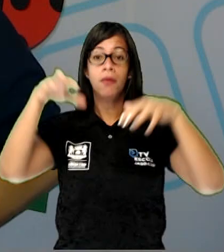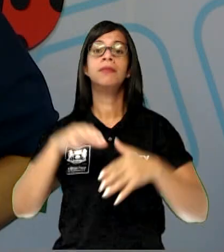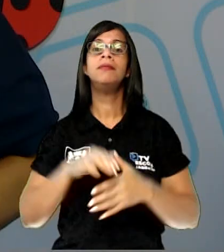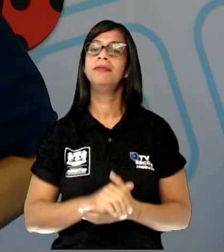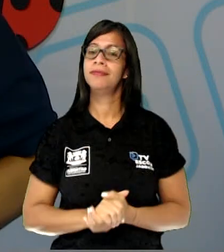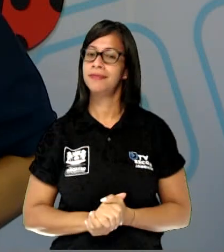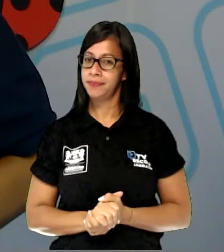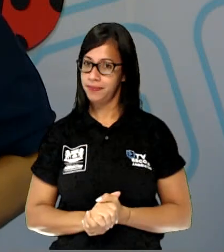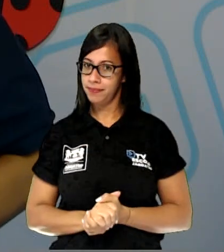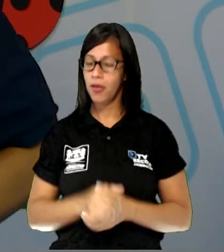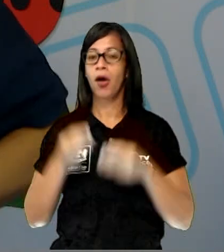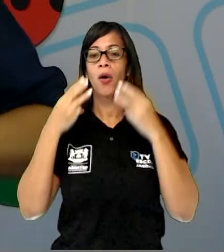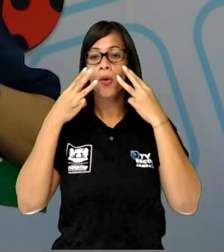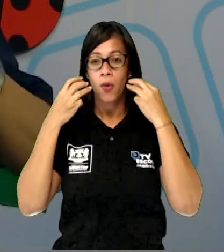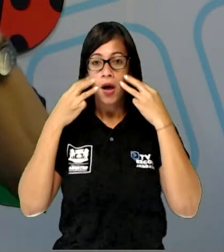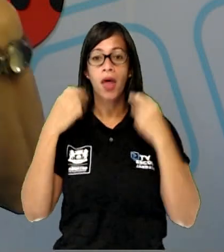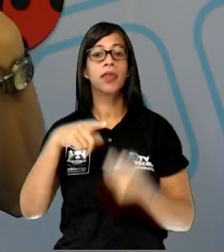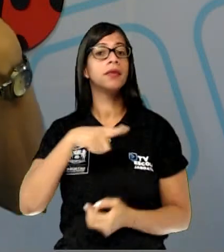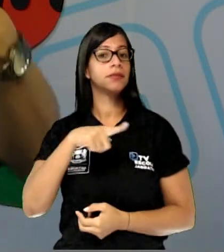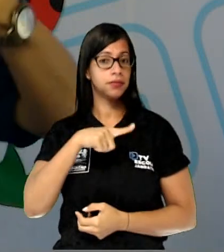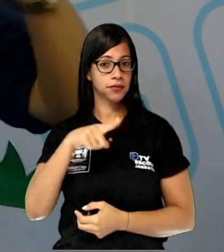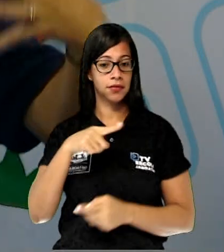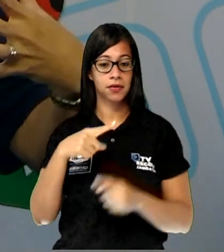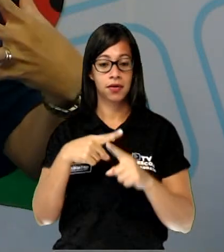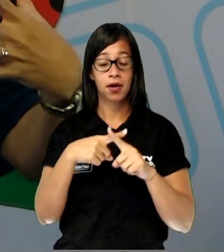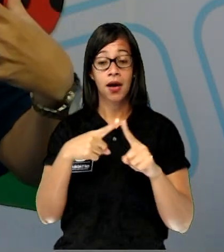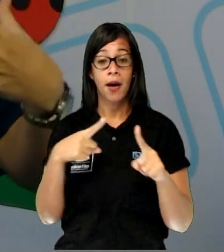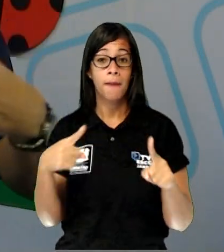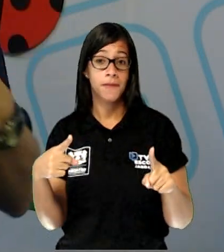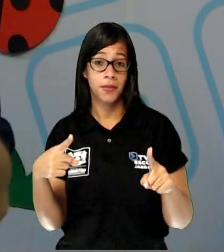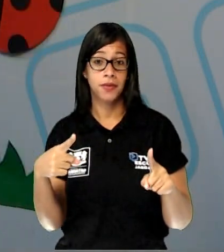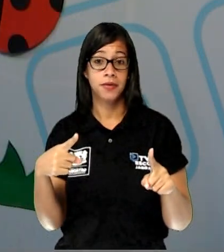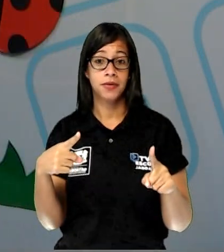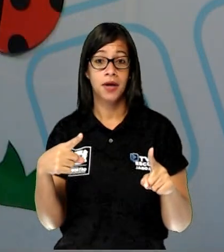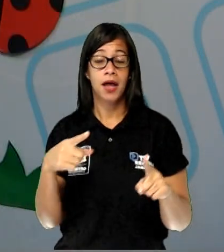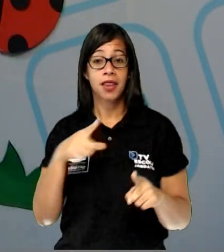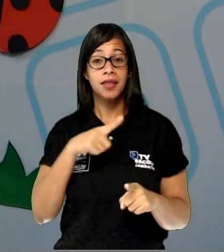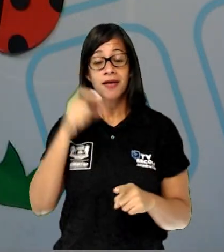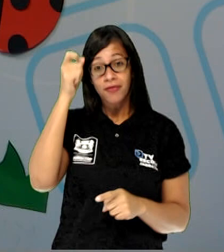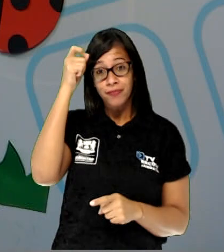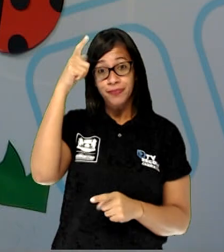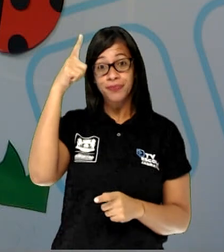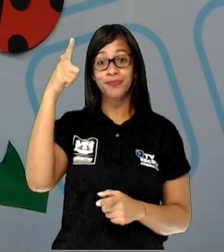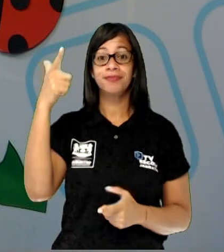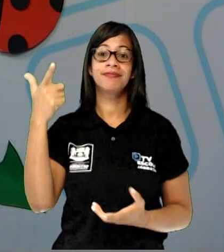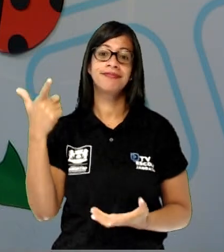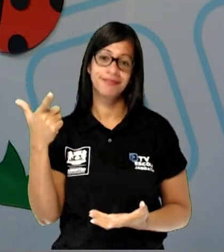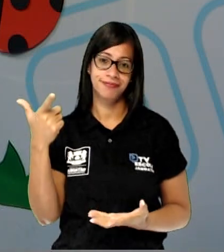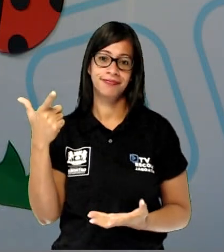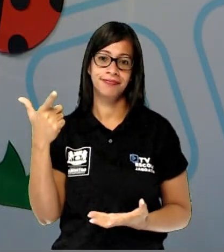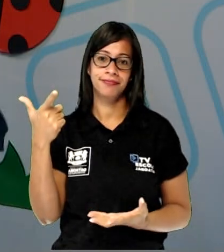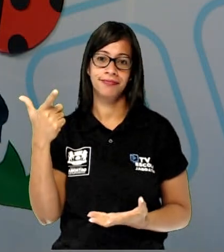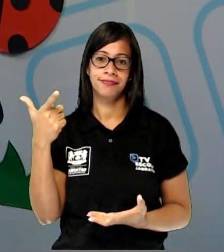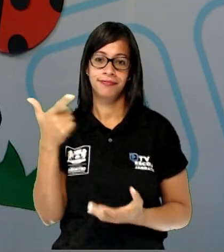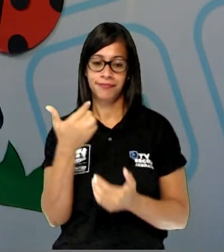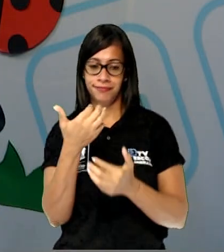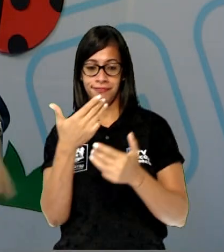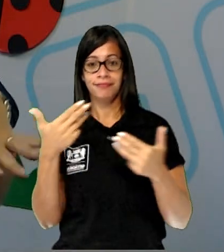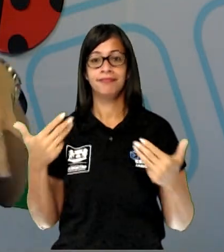de monstro também, mas ele criou o seu próprio monstro e várias outras estratégias que vocês